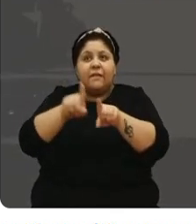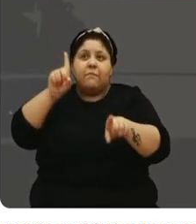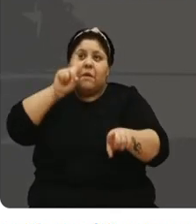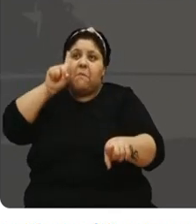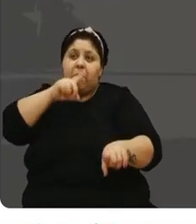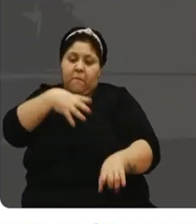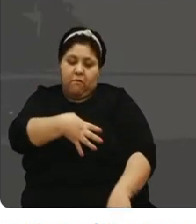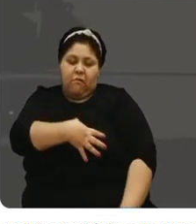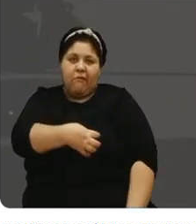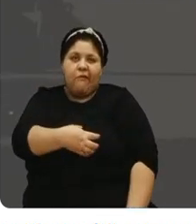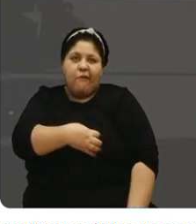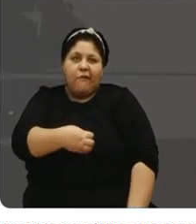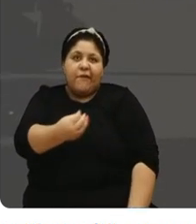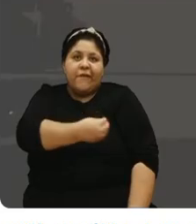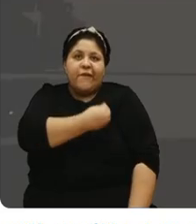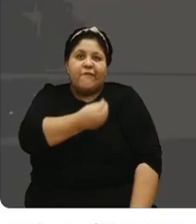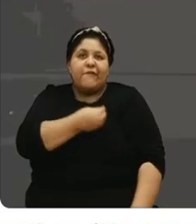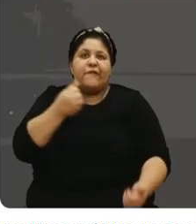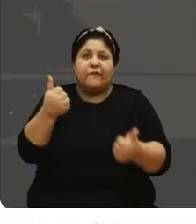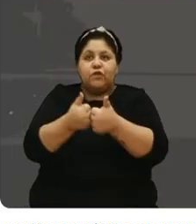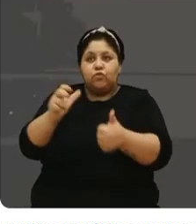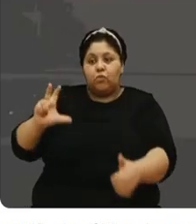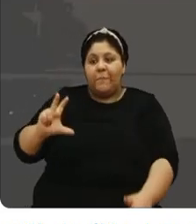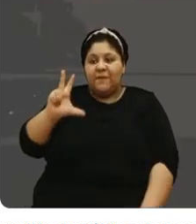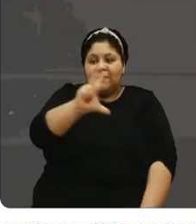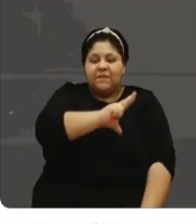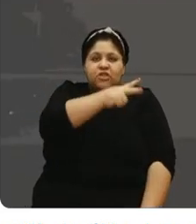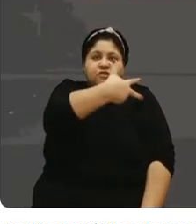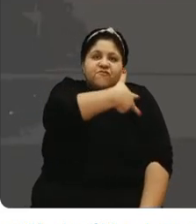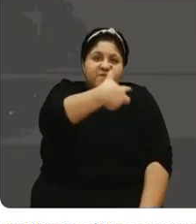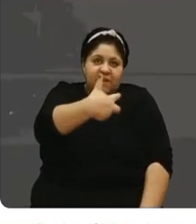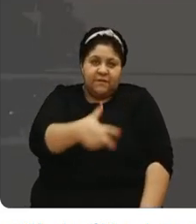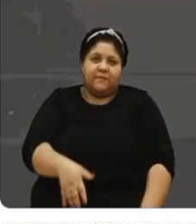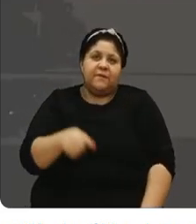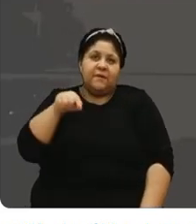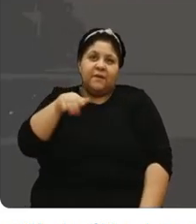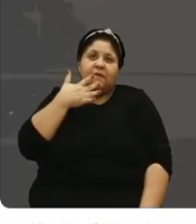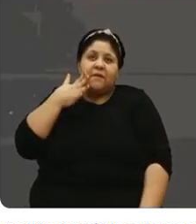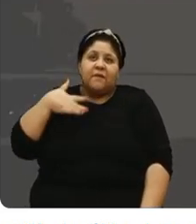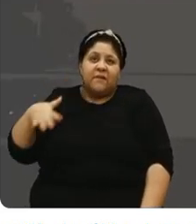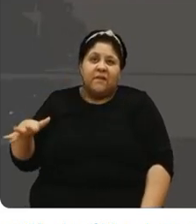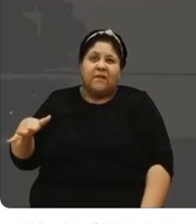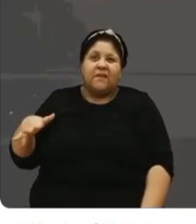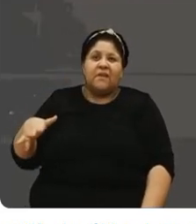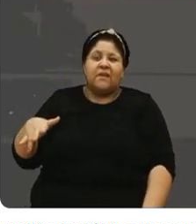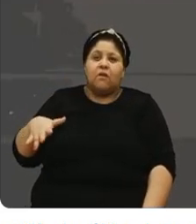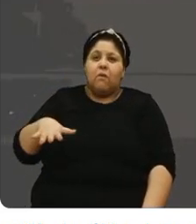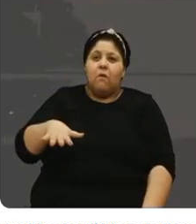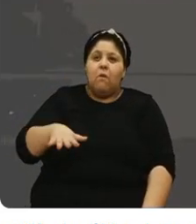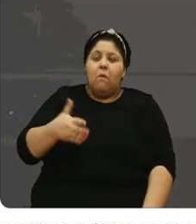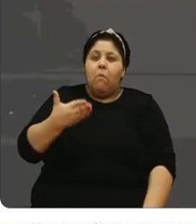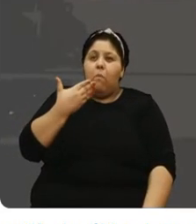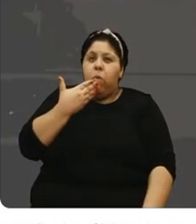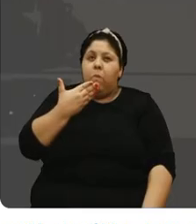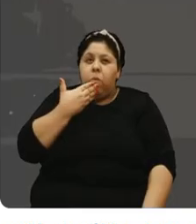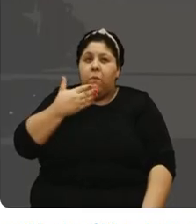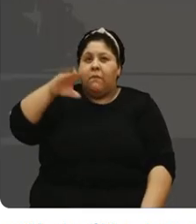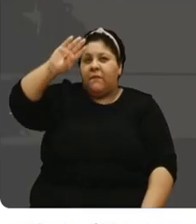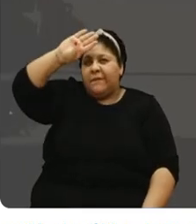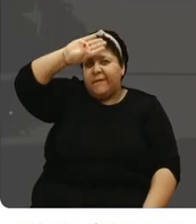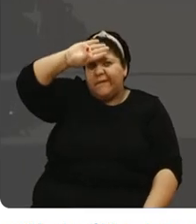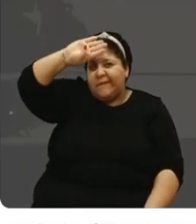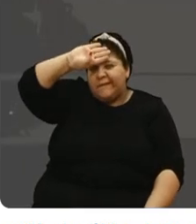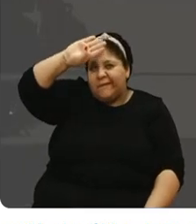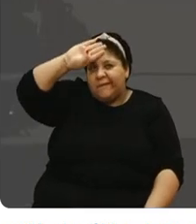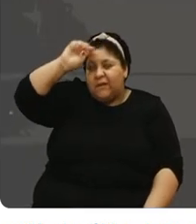paciente, que convive com o paciente vacinado. E essa criança veio com a queixa de tosse, febre e